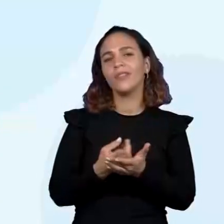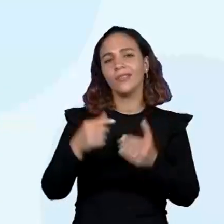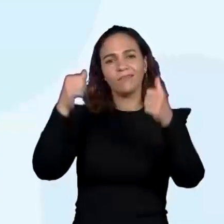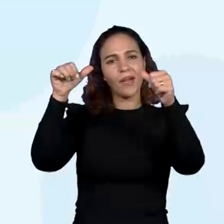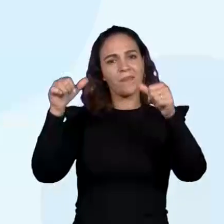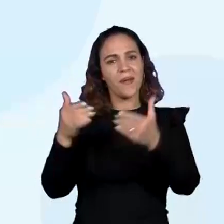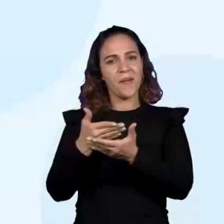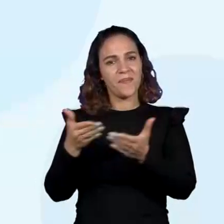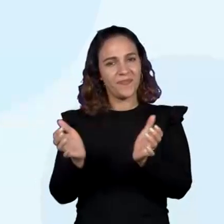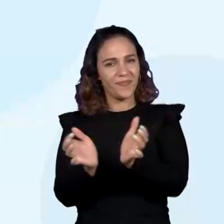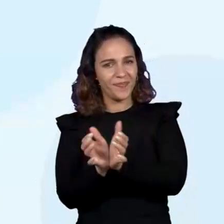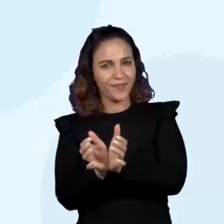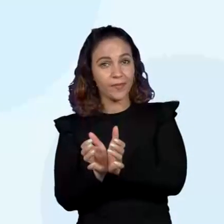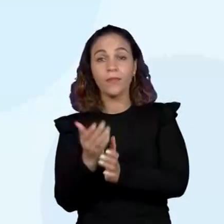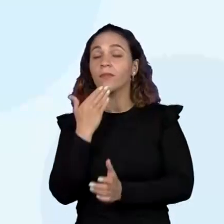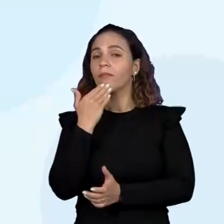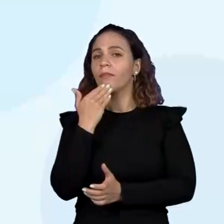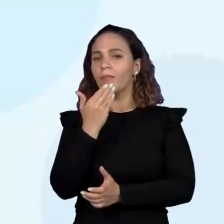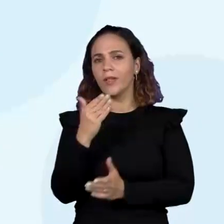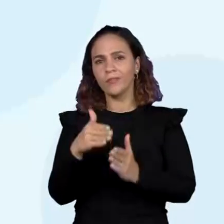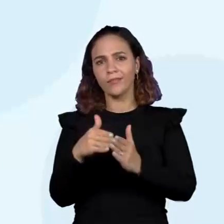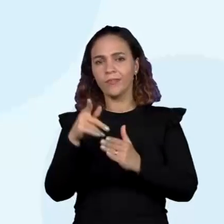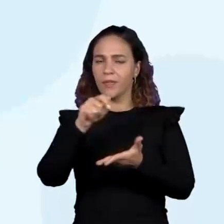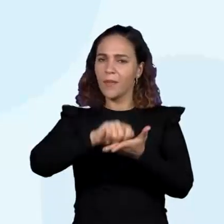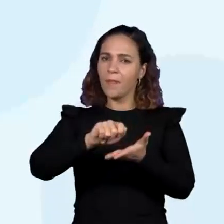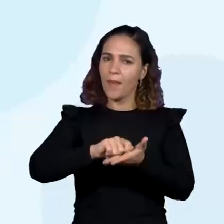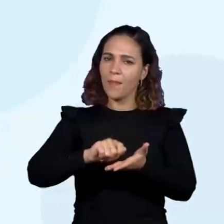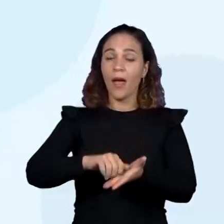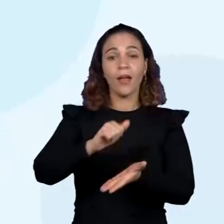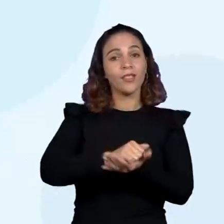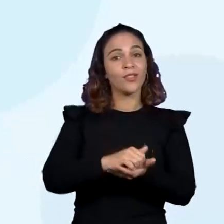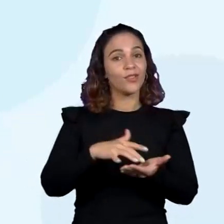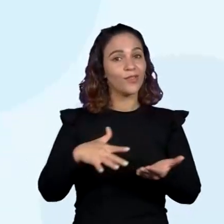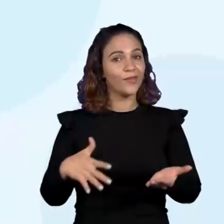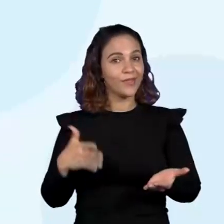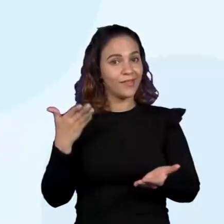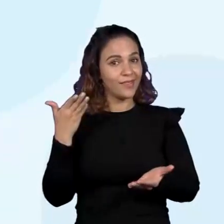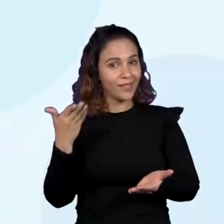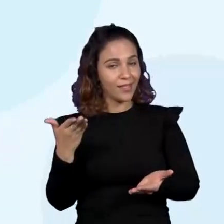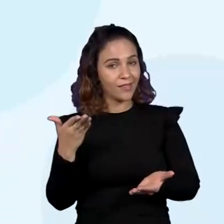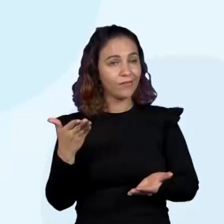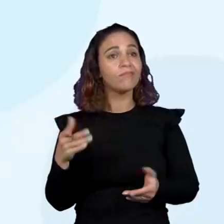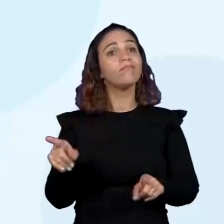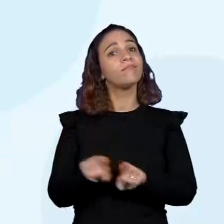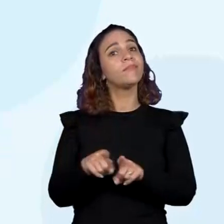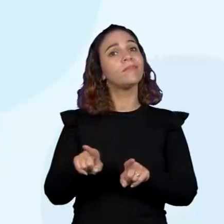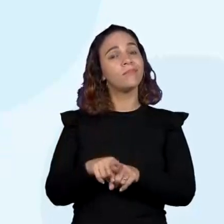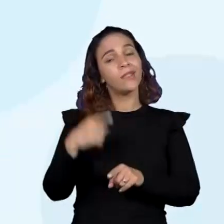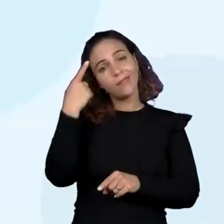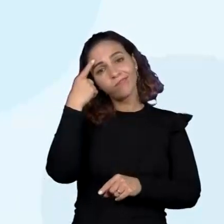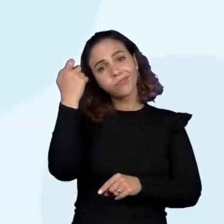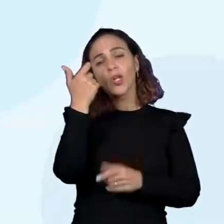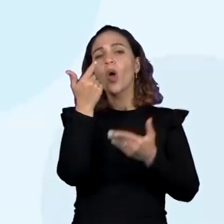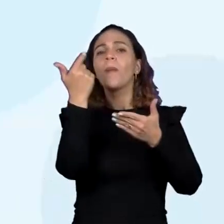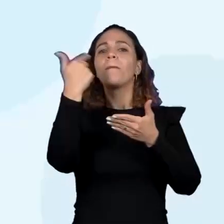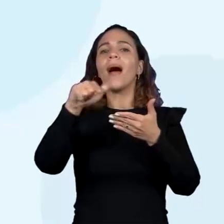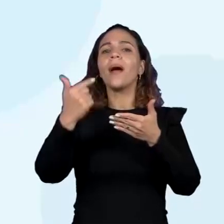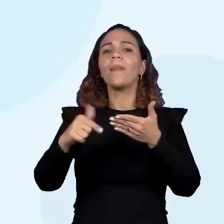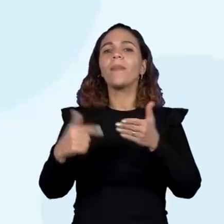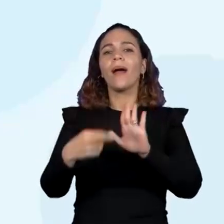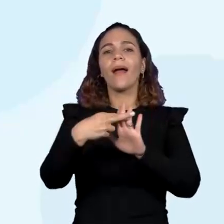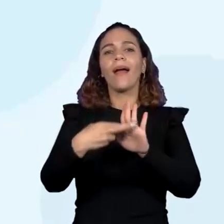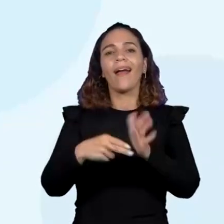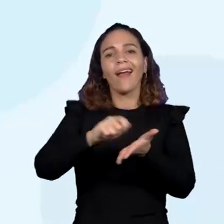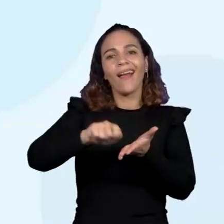mural da galerinha, pedindo para que vocês realizem as atividades e criem um quadro com outras regras.